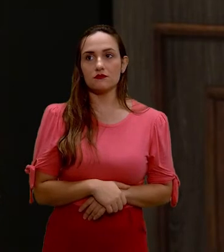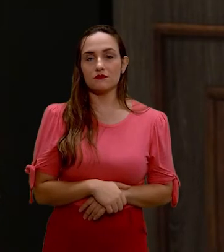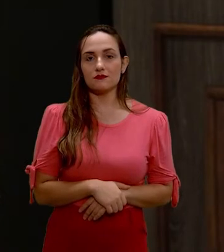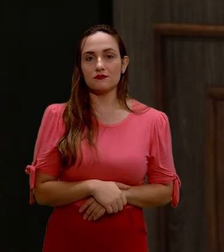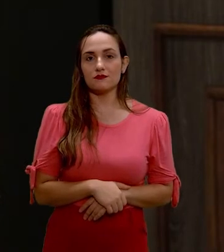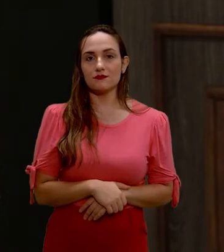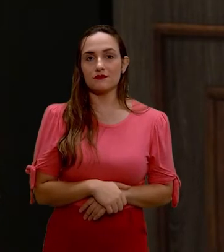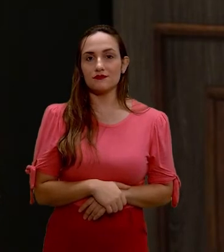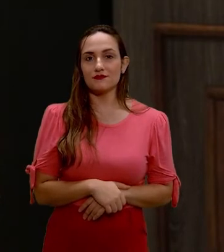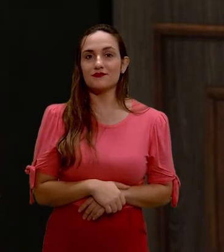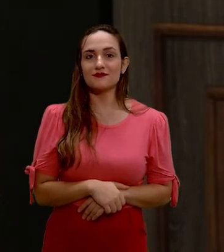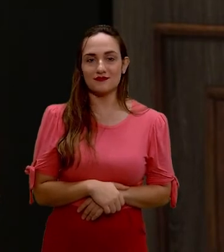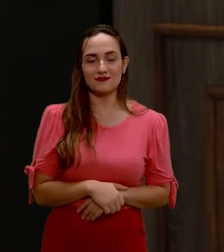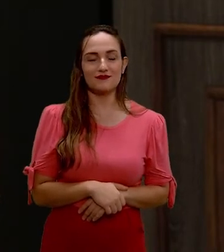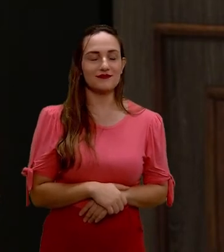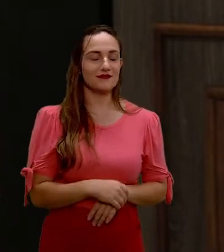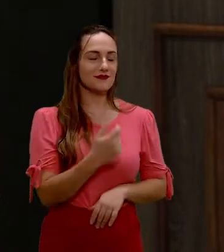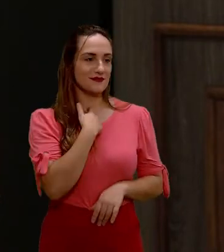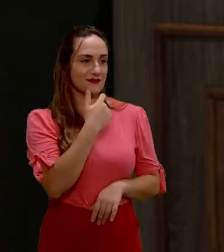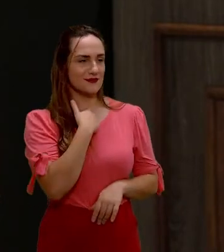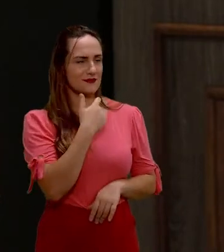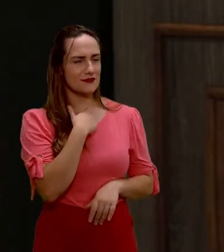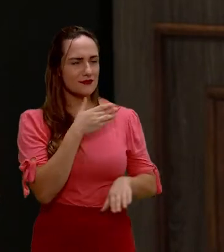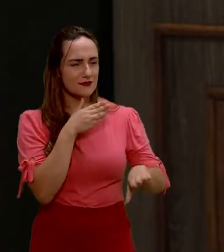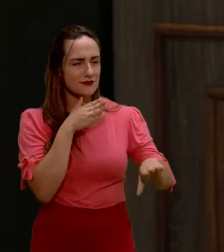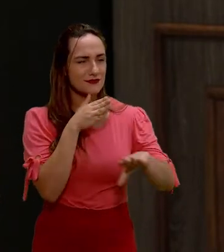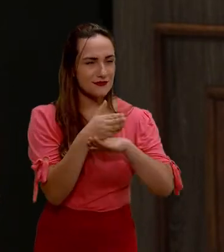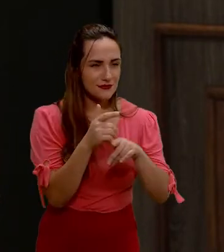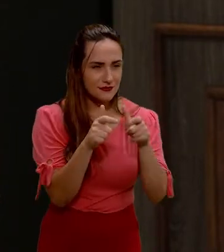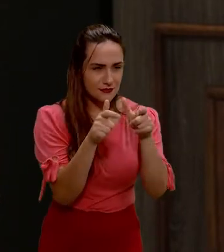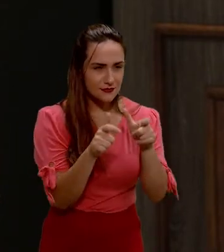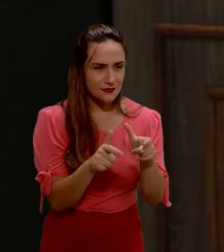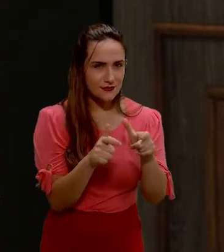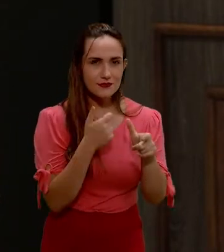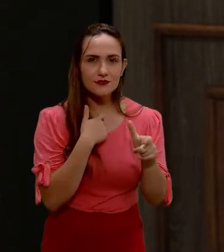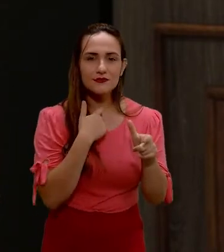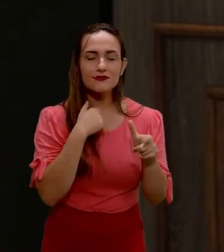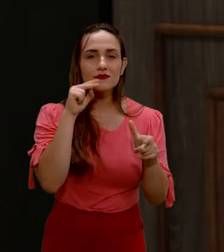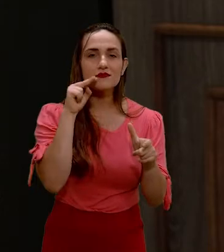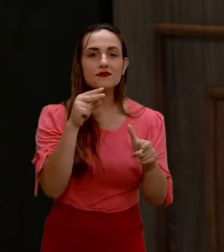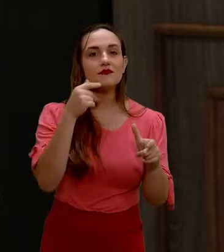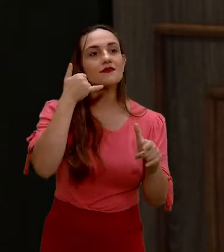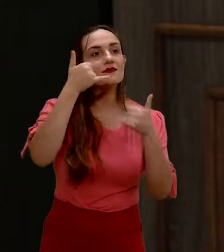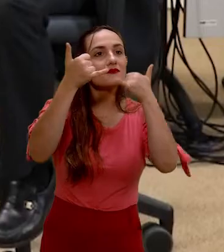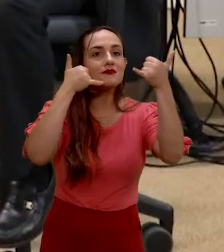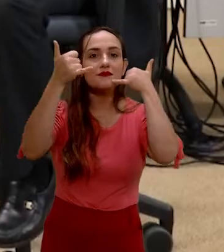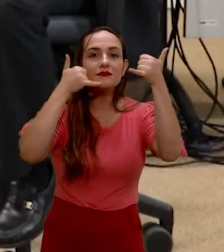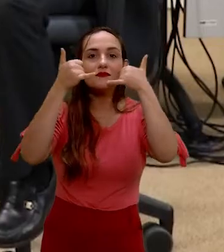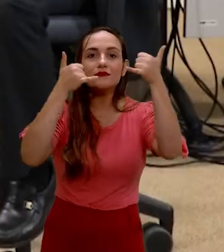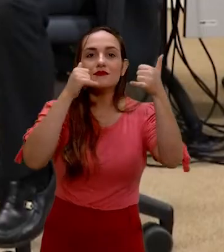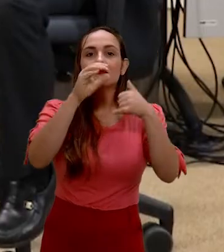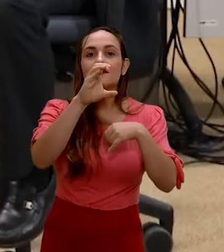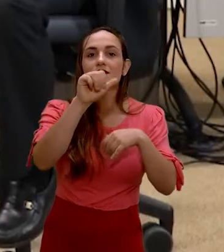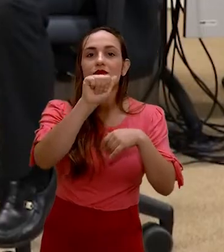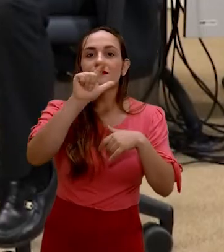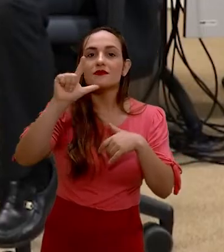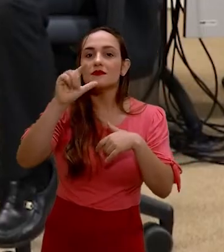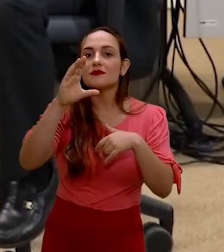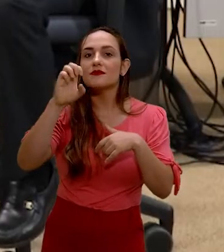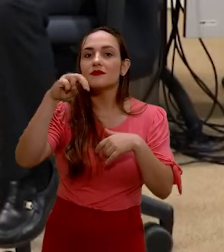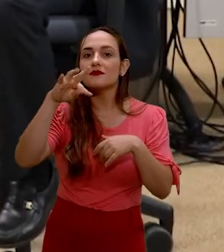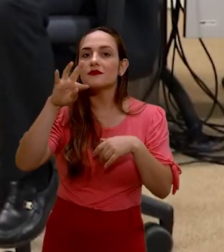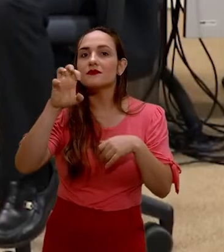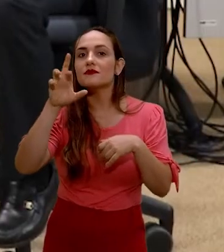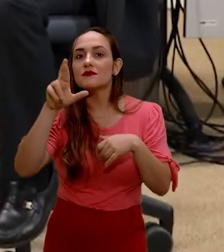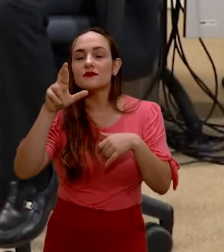Eu fui visitar um determinado local e eu vi um centro de call center. Então eu percebi que